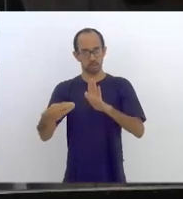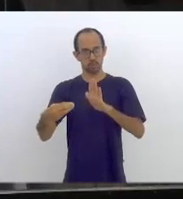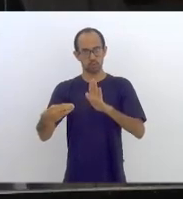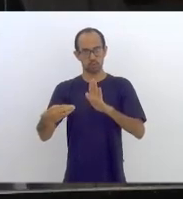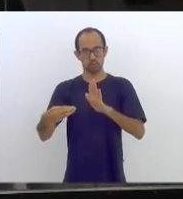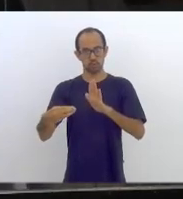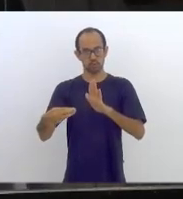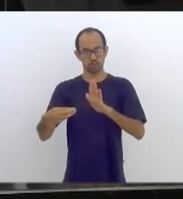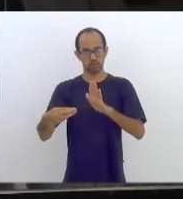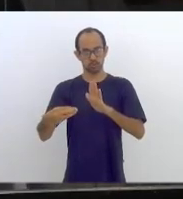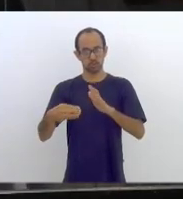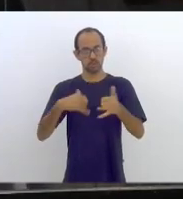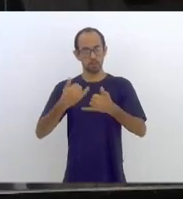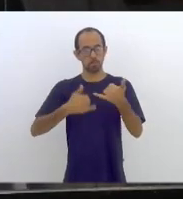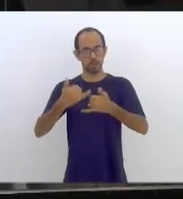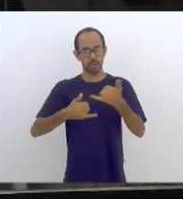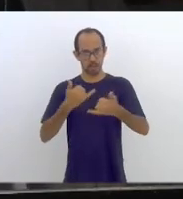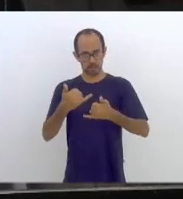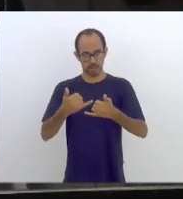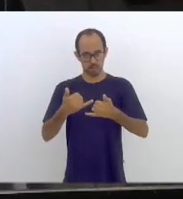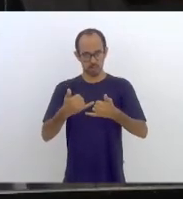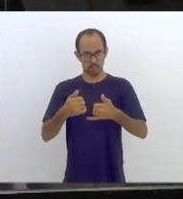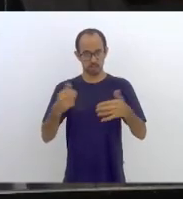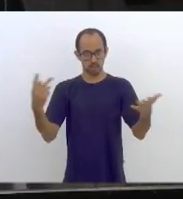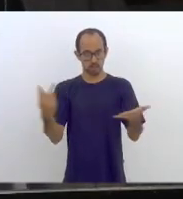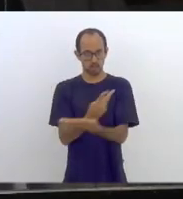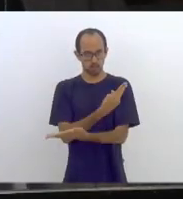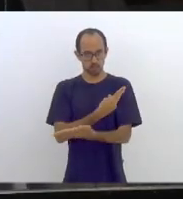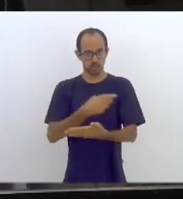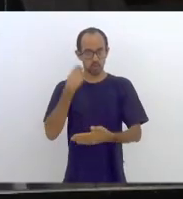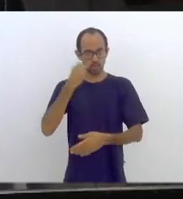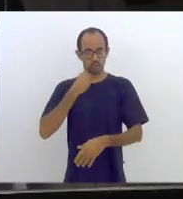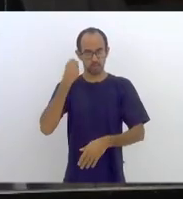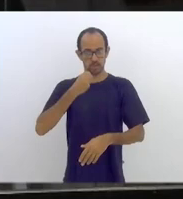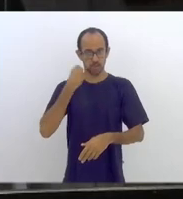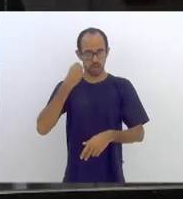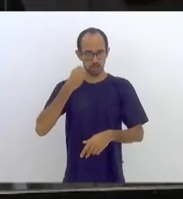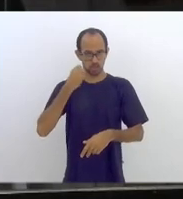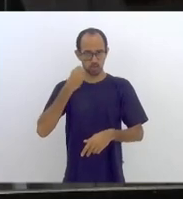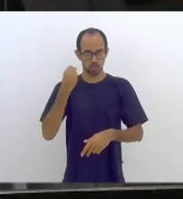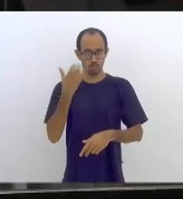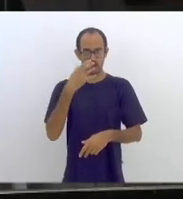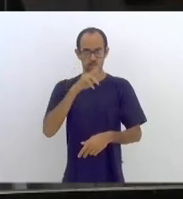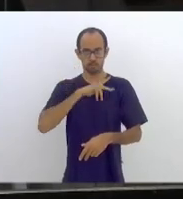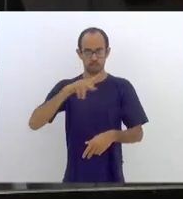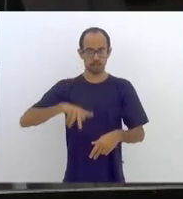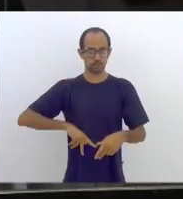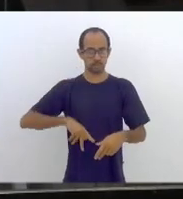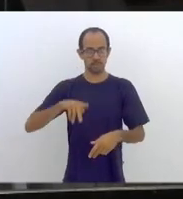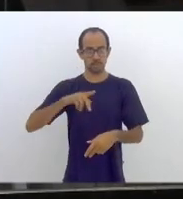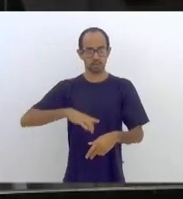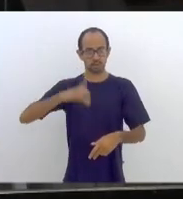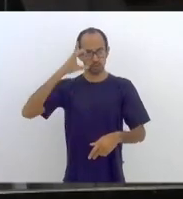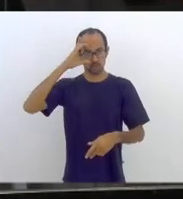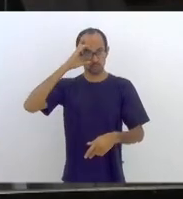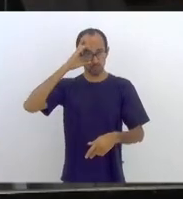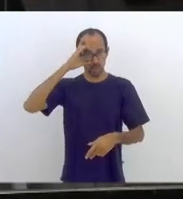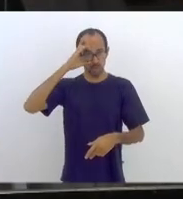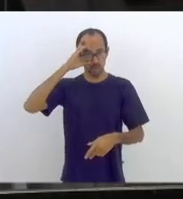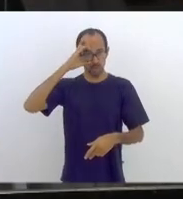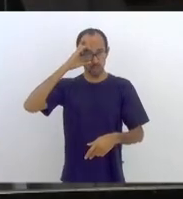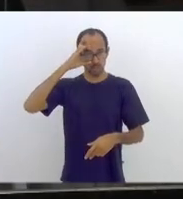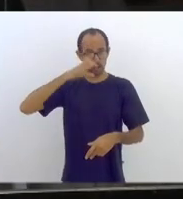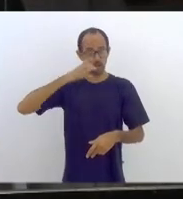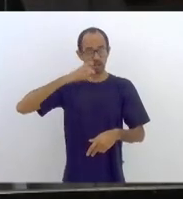da gincana que foi realizada no senado quando a presidente Dilma Rousseff